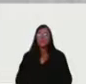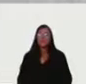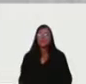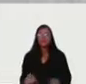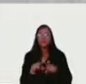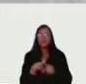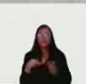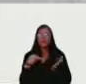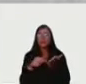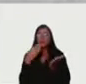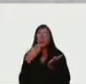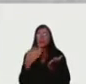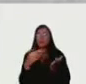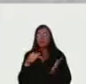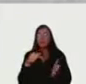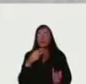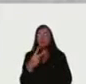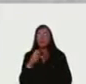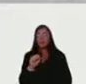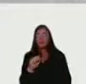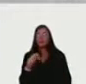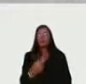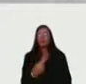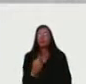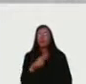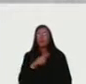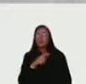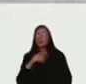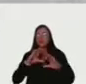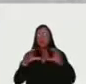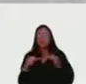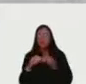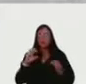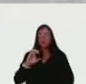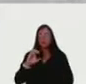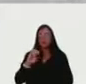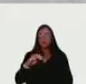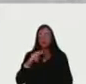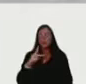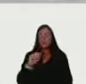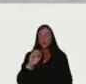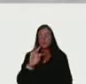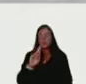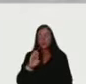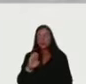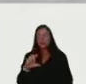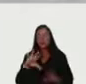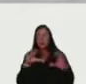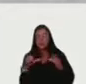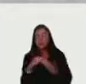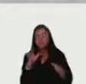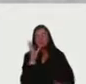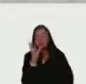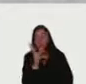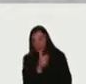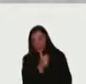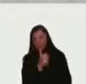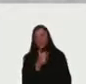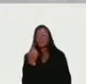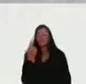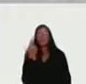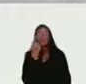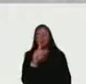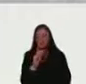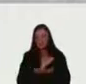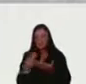nós fazemos parte da comissão do Compatre, uma comissão que demorou um pouquinho para engrenar, né, Lelo? Rose, mas agora a